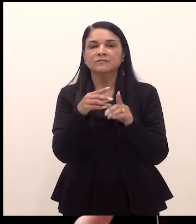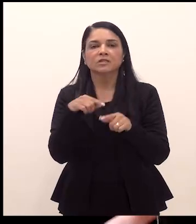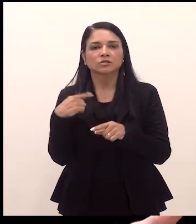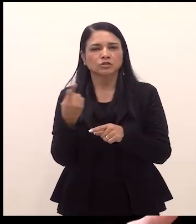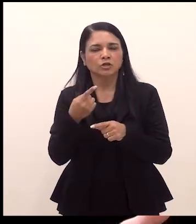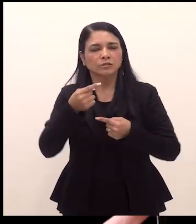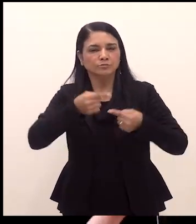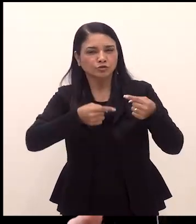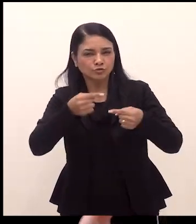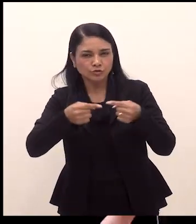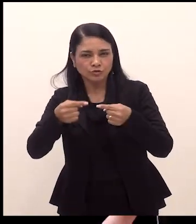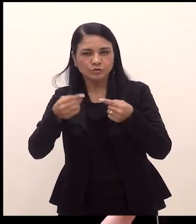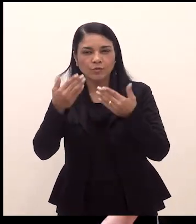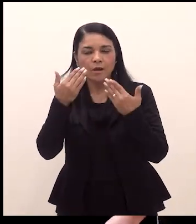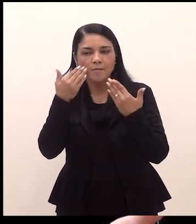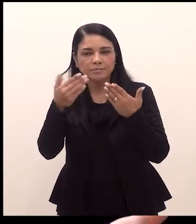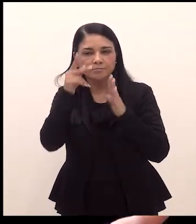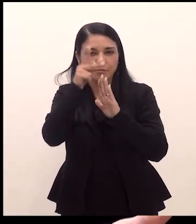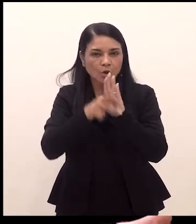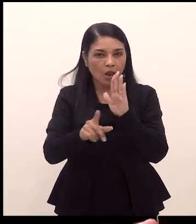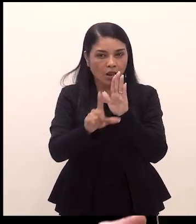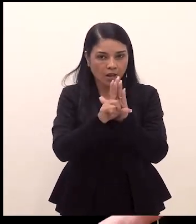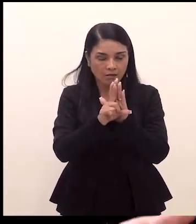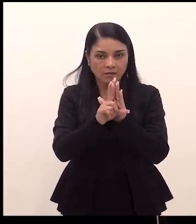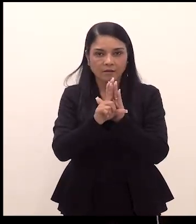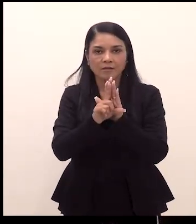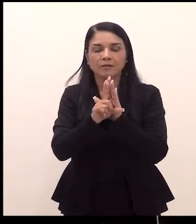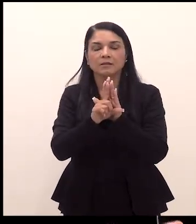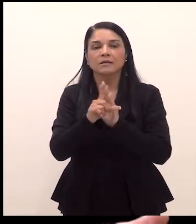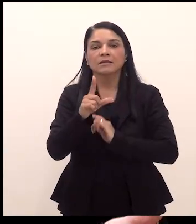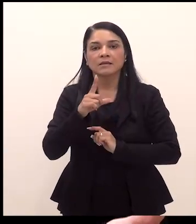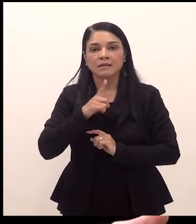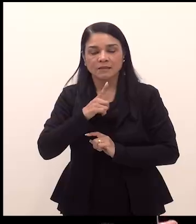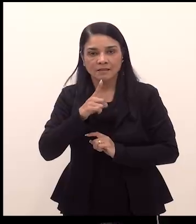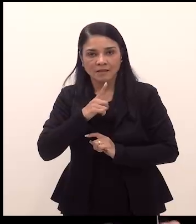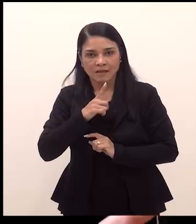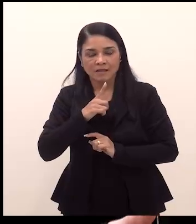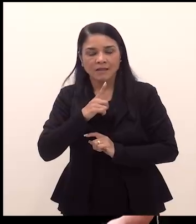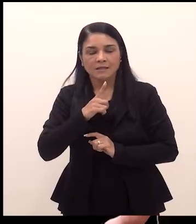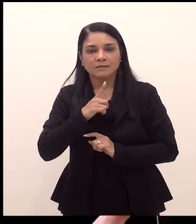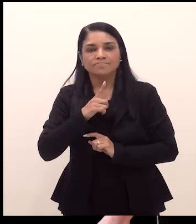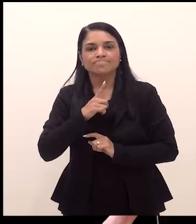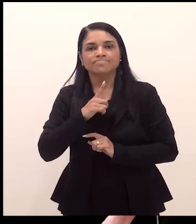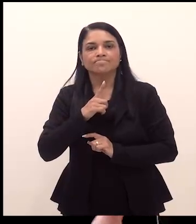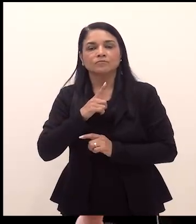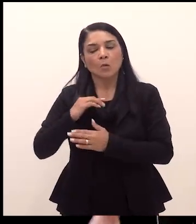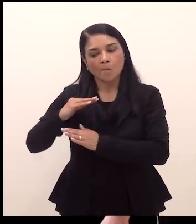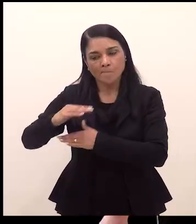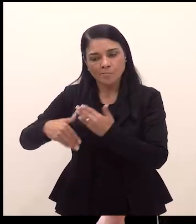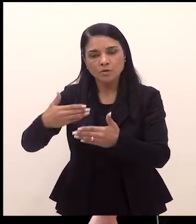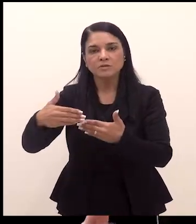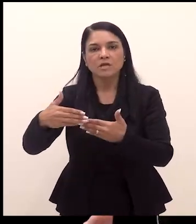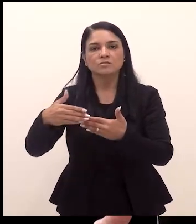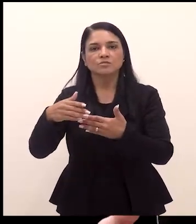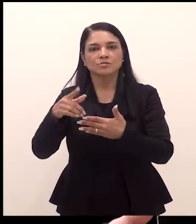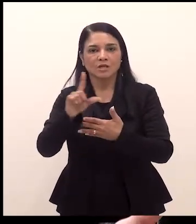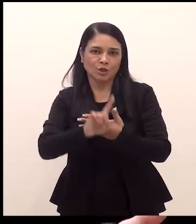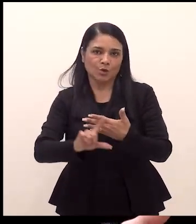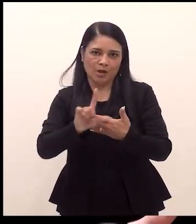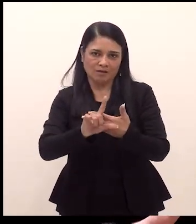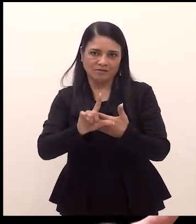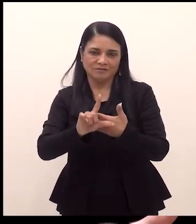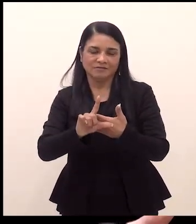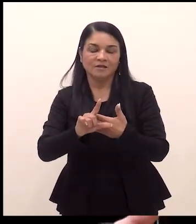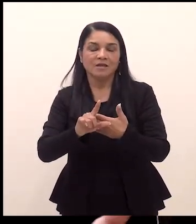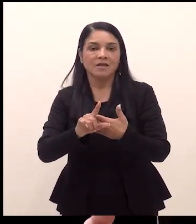a gente tem pautado uma tentativa de apresentar projetos de lei que eles têm em seu coração também o processo